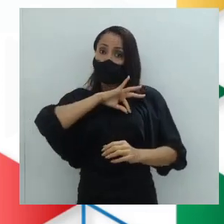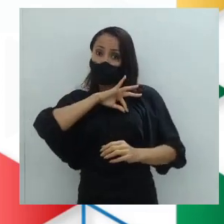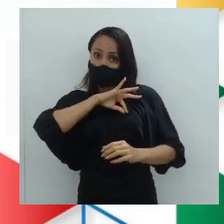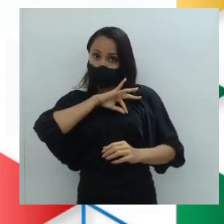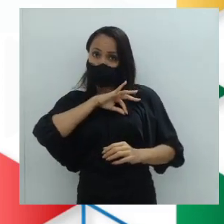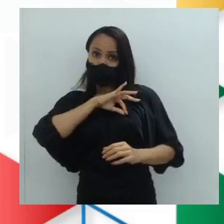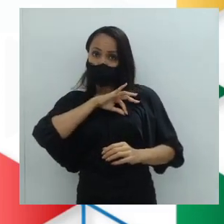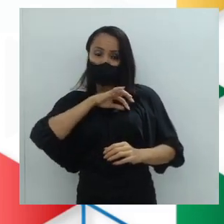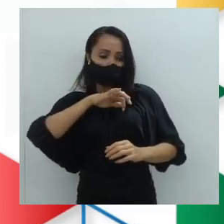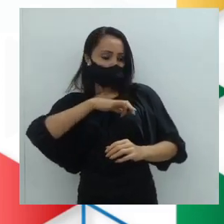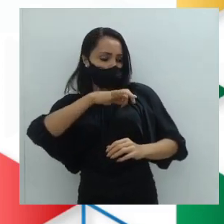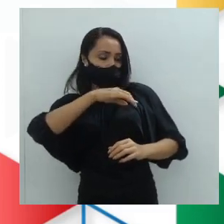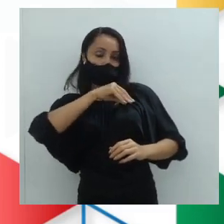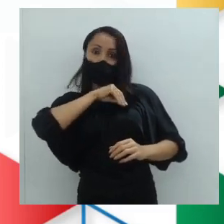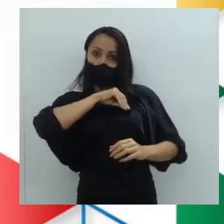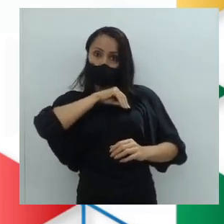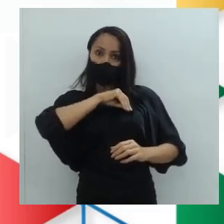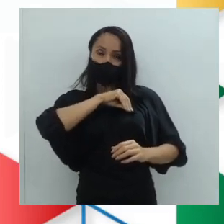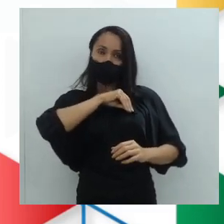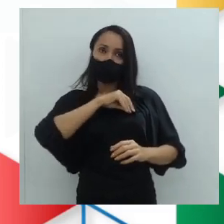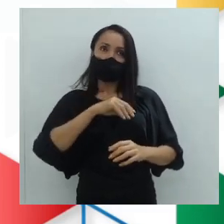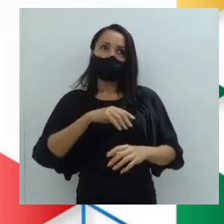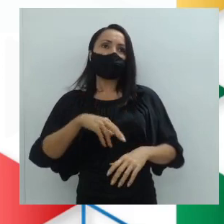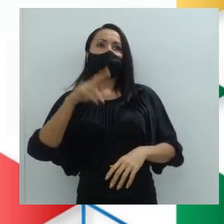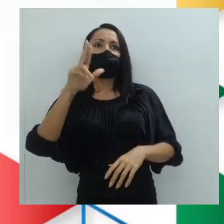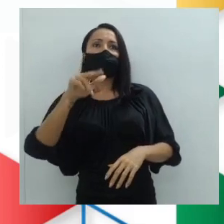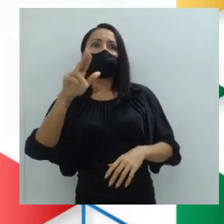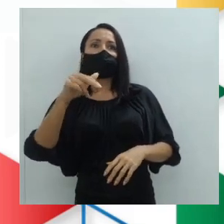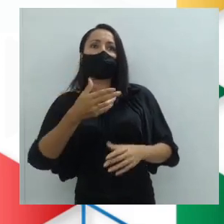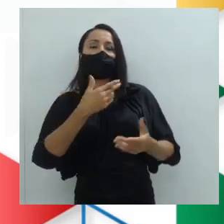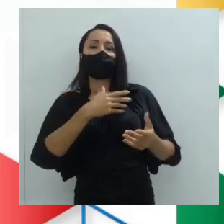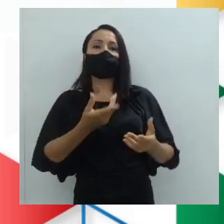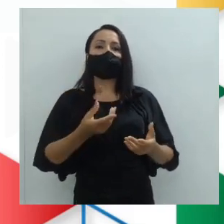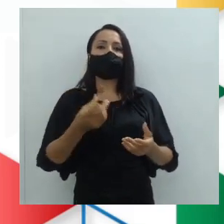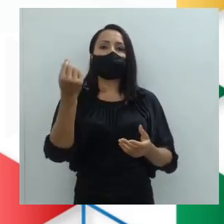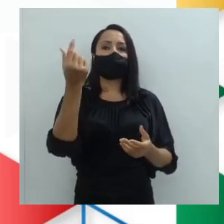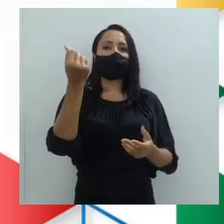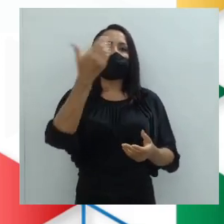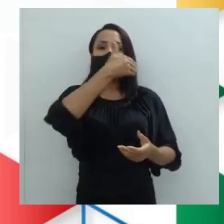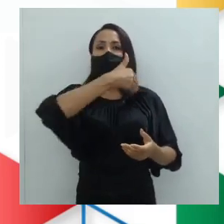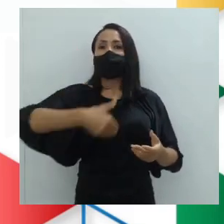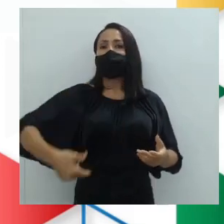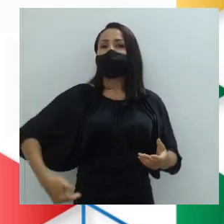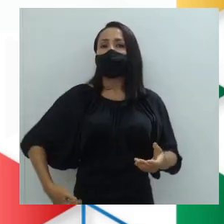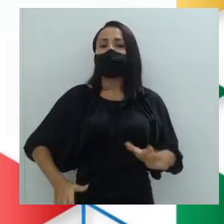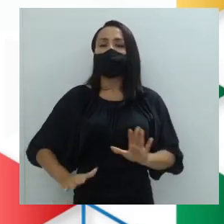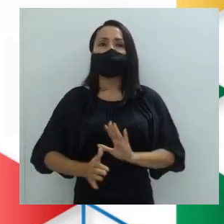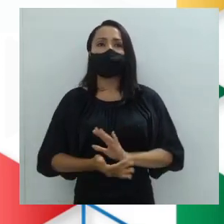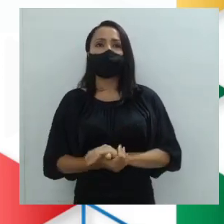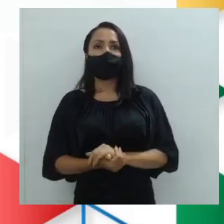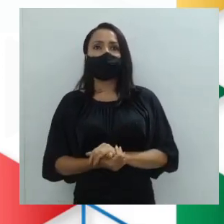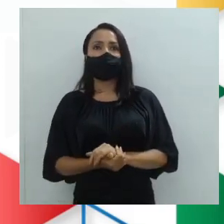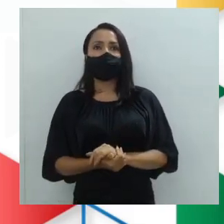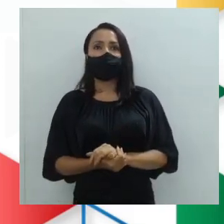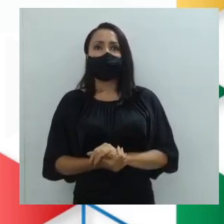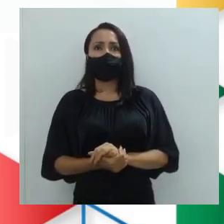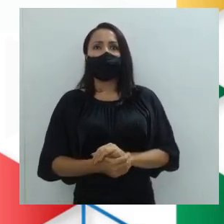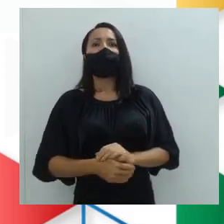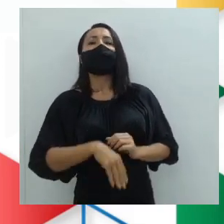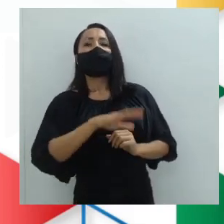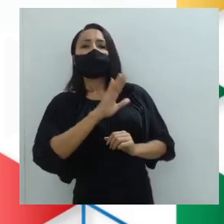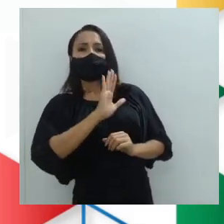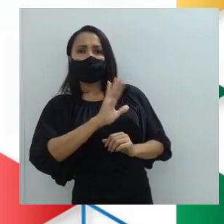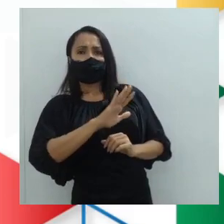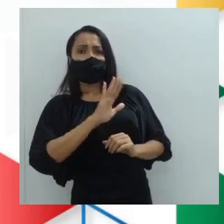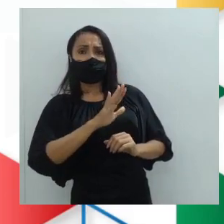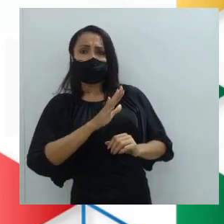está dizendo, repito, neste bolso nunca entrou dinheiro público. Aí um outro diz, tá